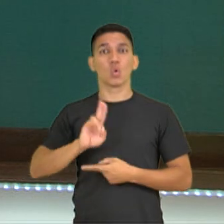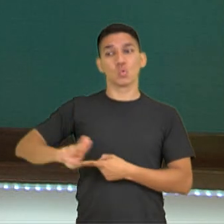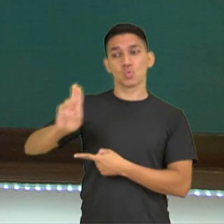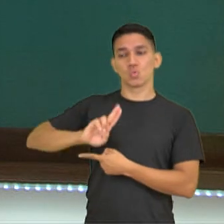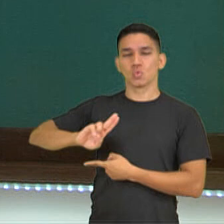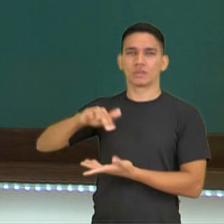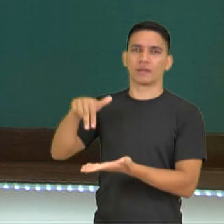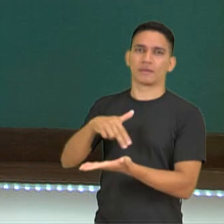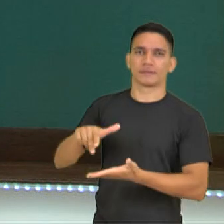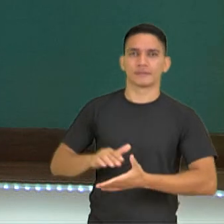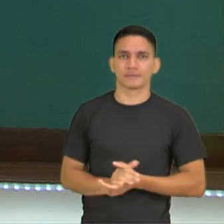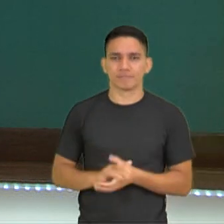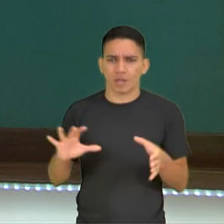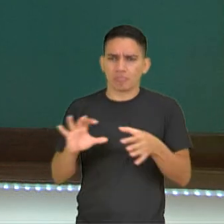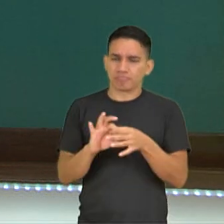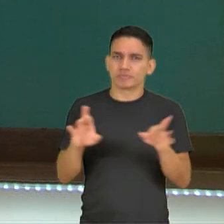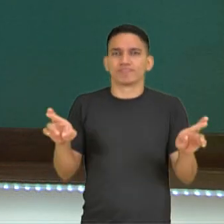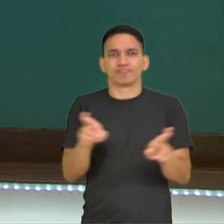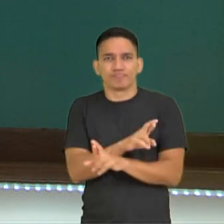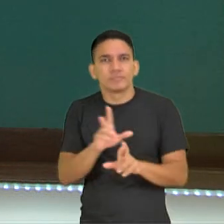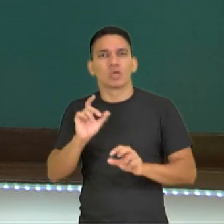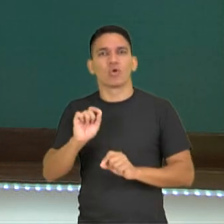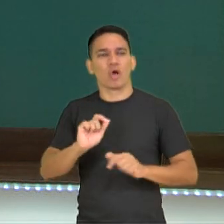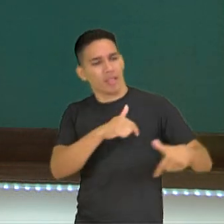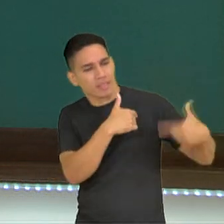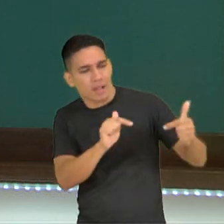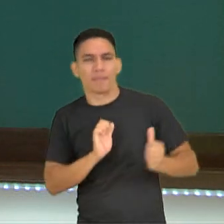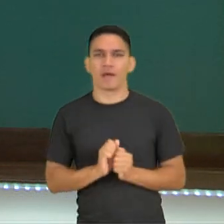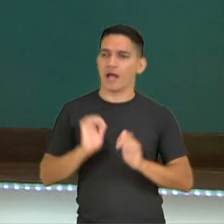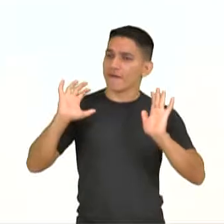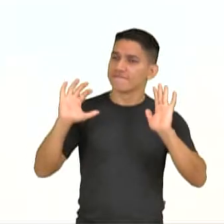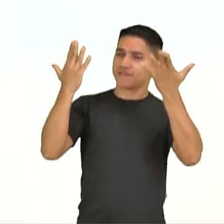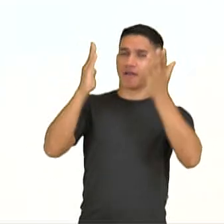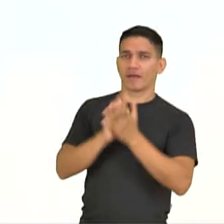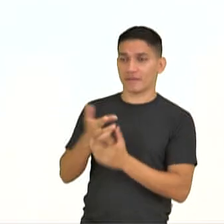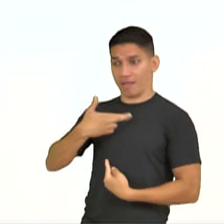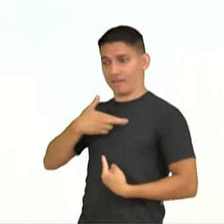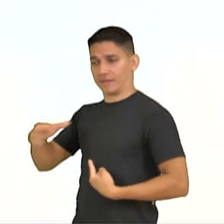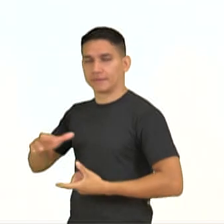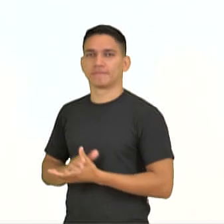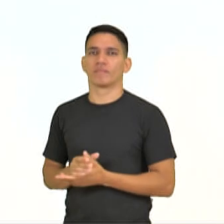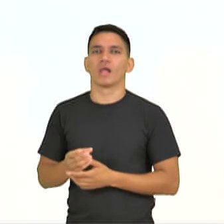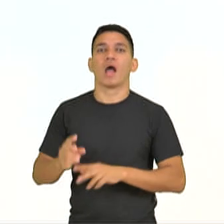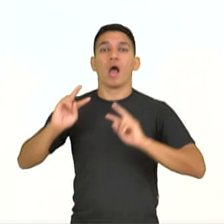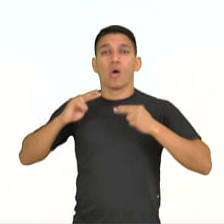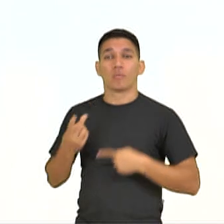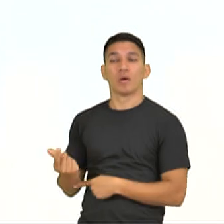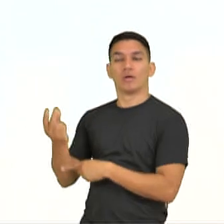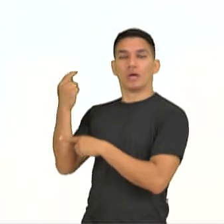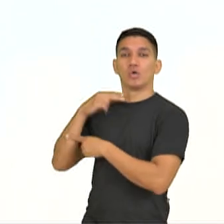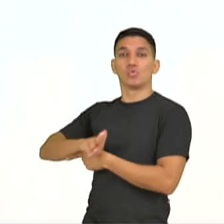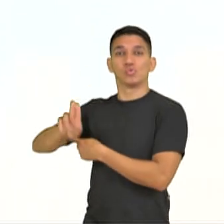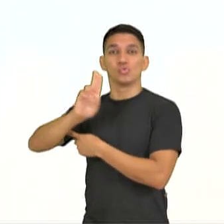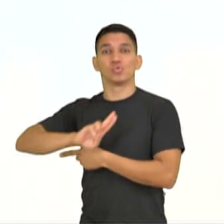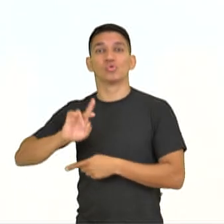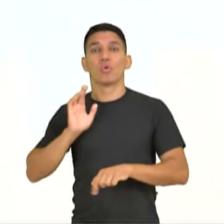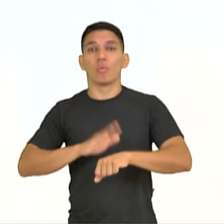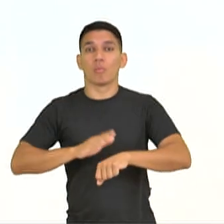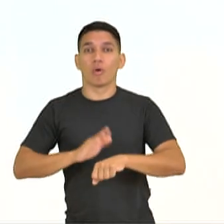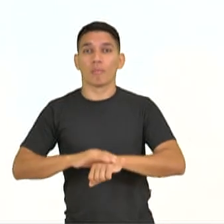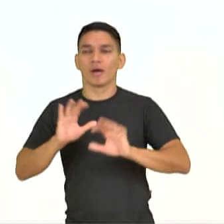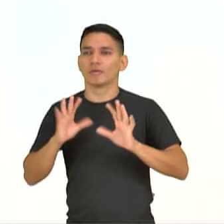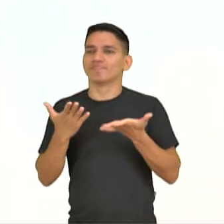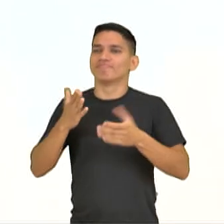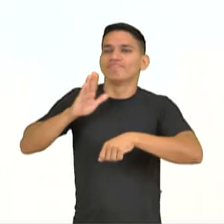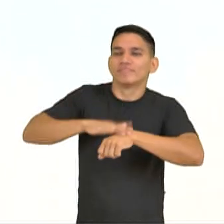Ela está ligada ao trabalho, a festas e à religião. O homem antigo dançava os momentos solenes de sua